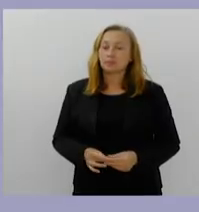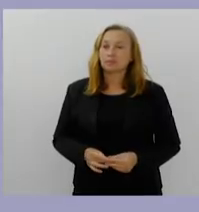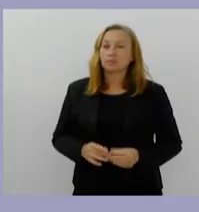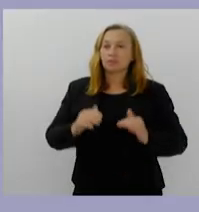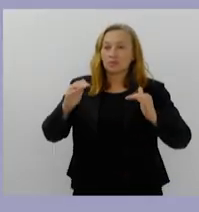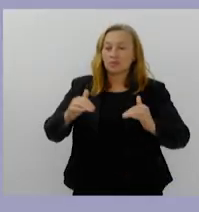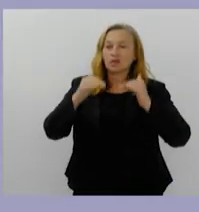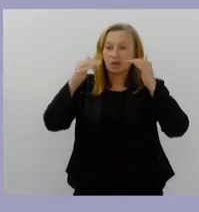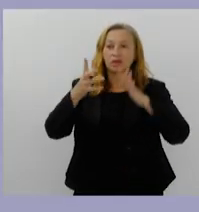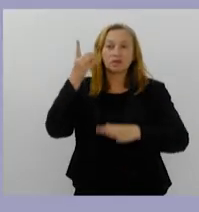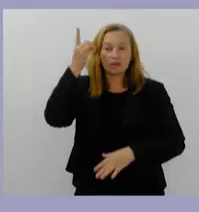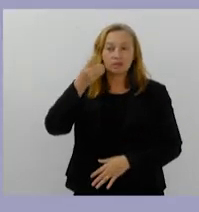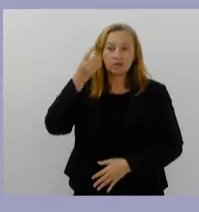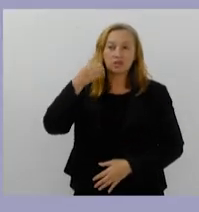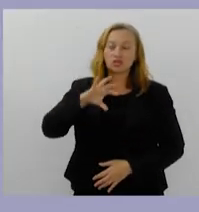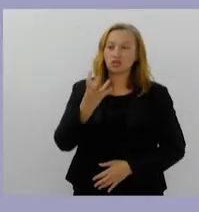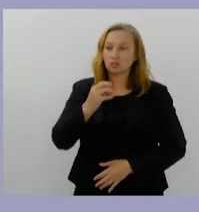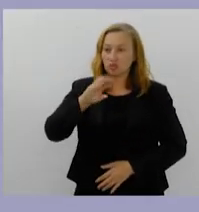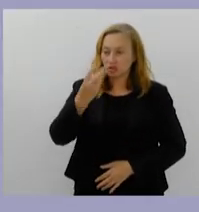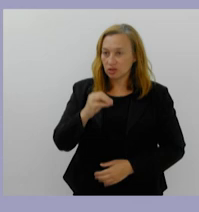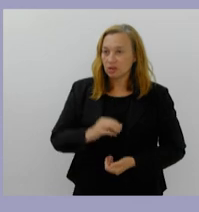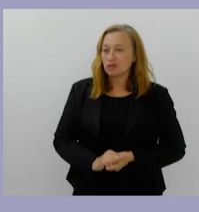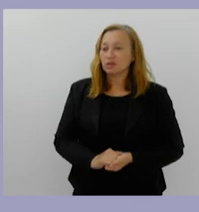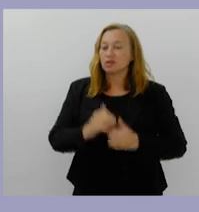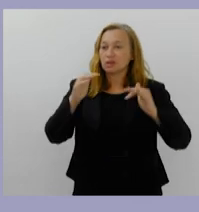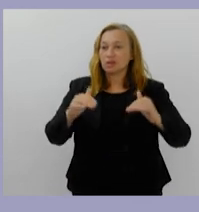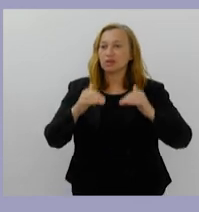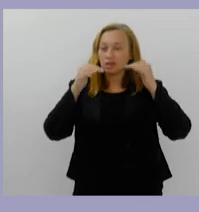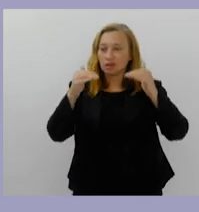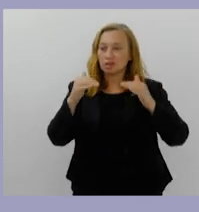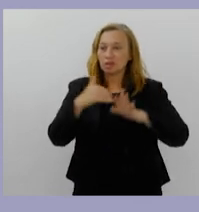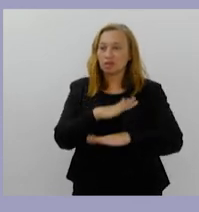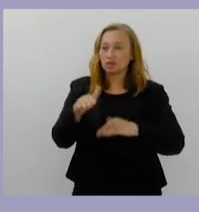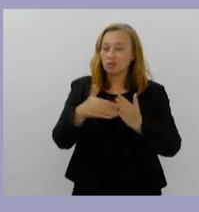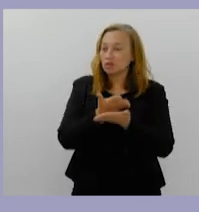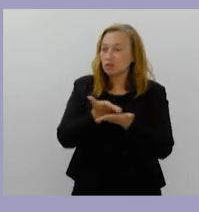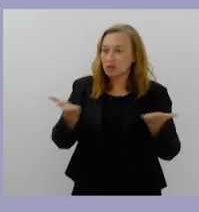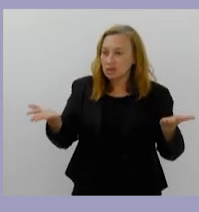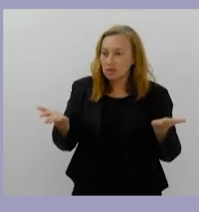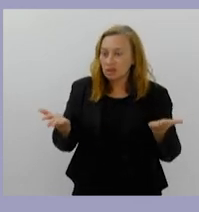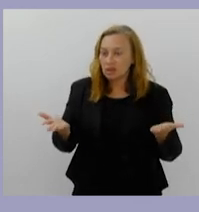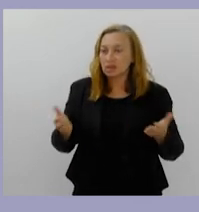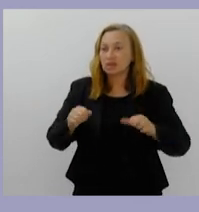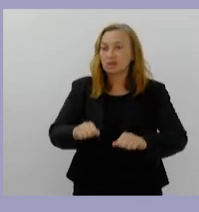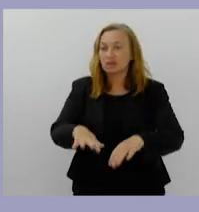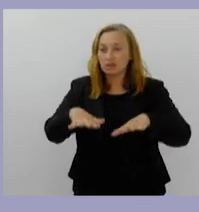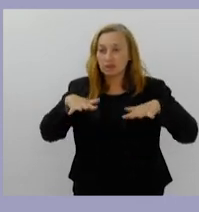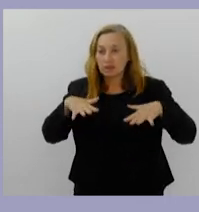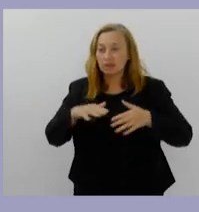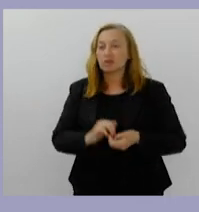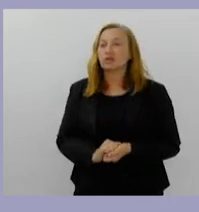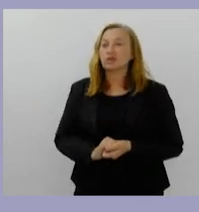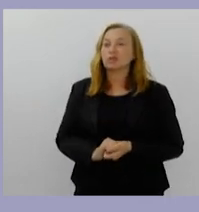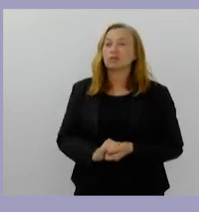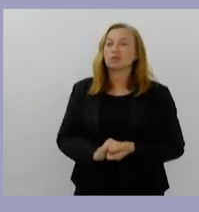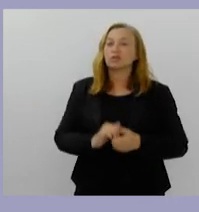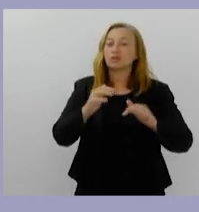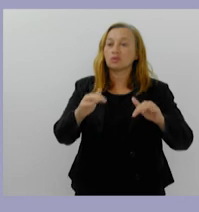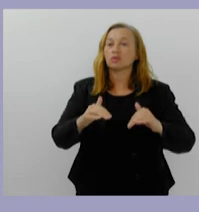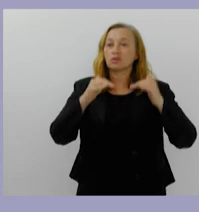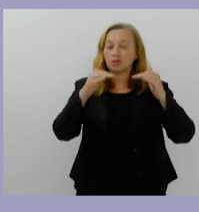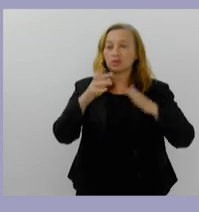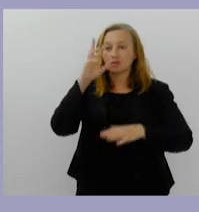Excelentíssimo deputado Chico Machado, excelentíssimas autoridades presentes a essa plenária, excelentíssimo